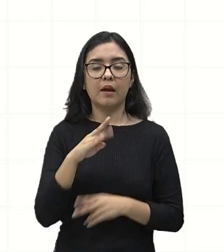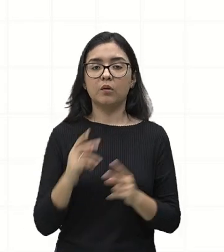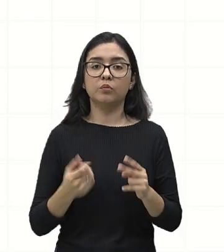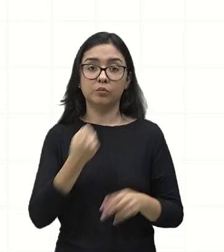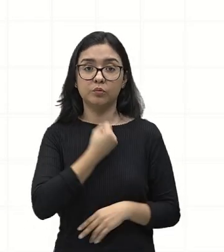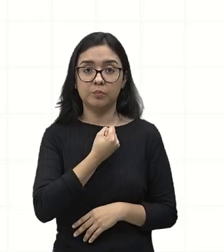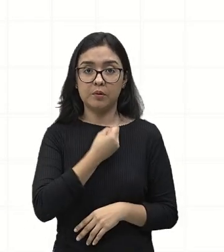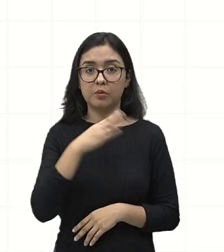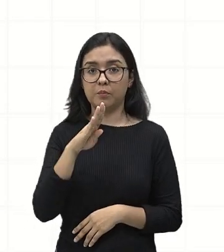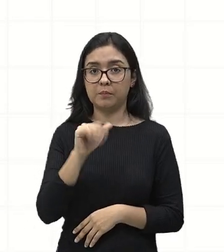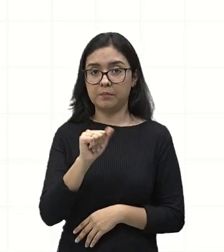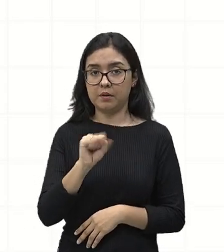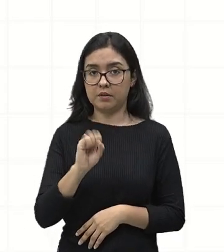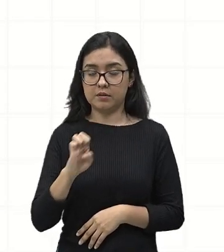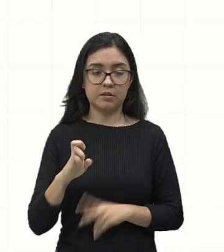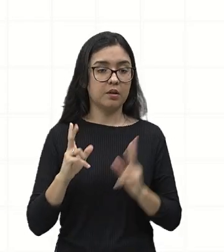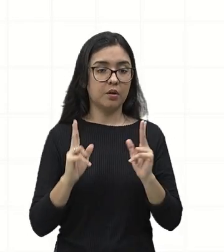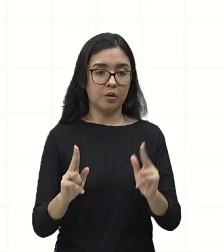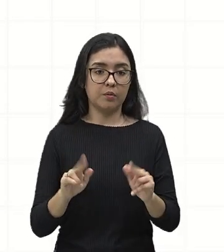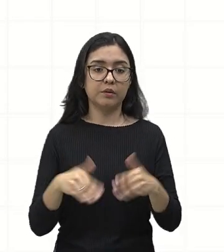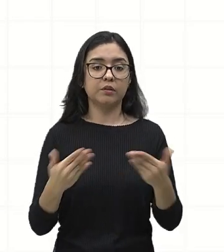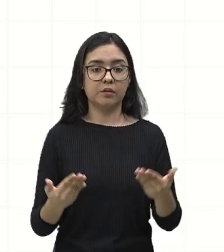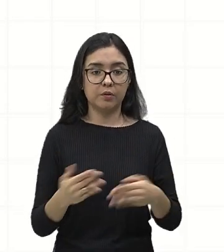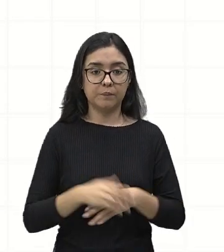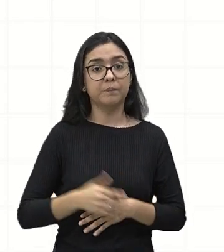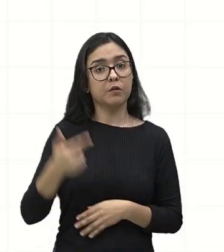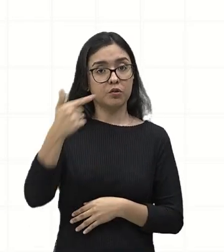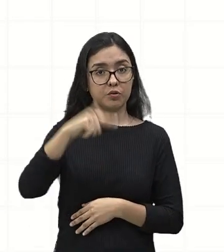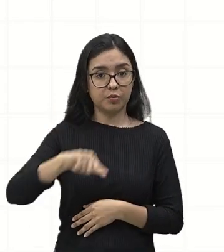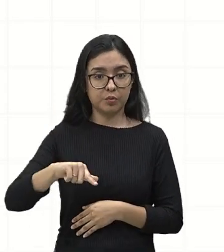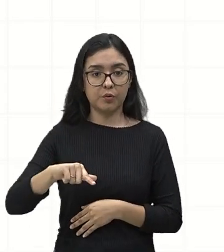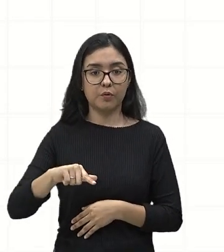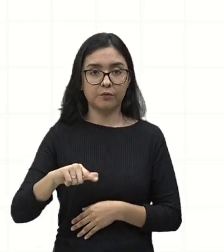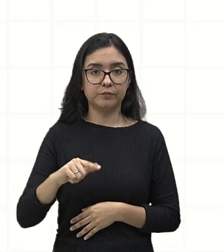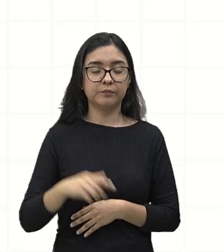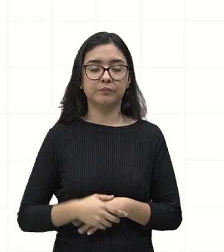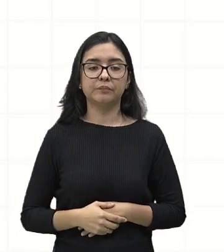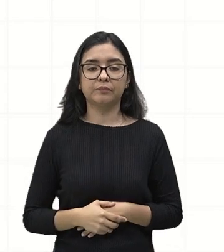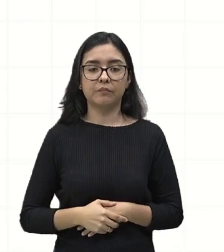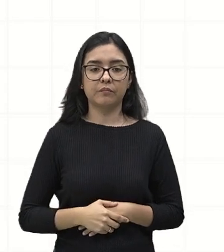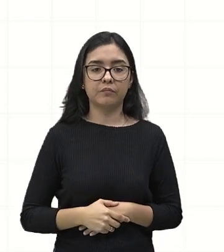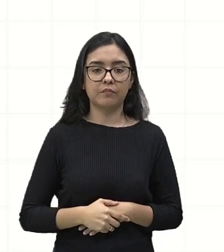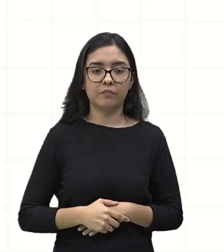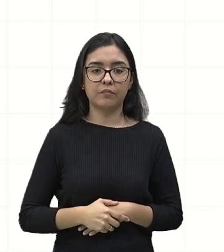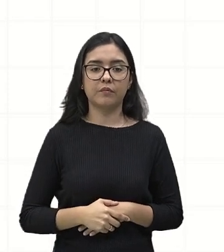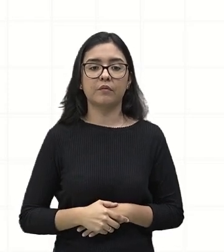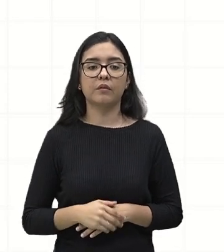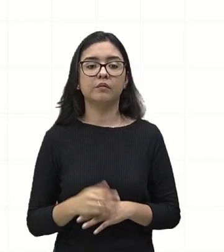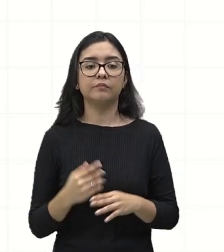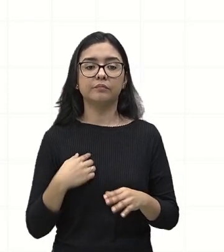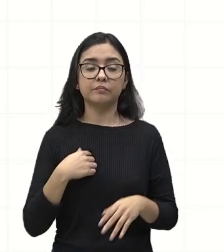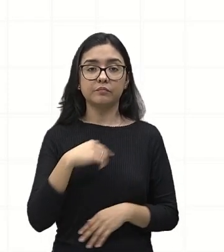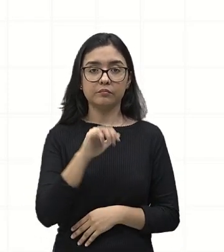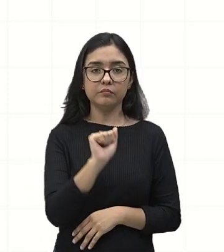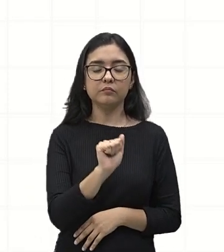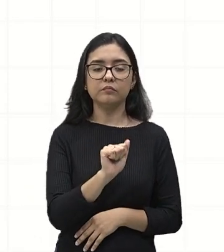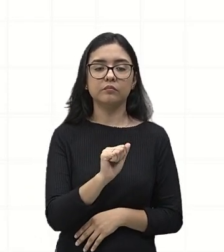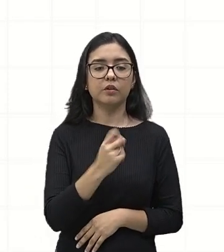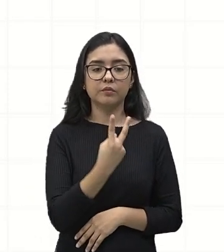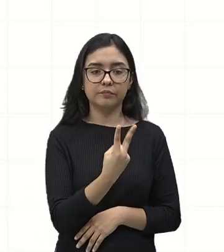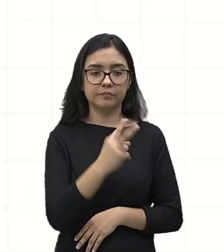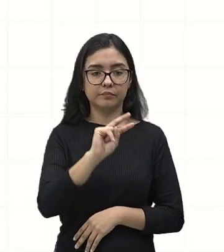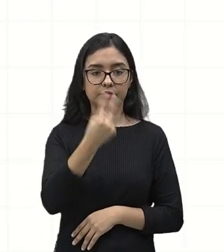gente faz? Conserva a base, repete o número 2 aqui, e soma os expoentes.